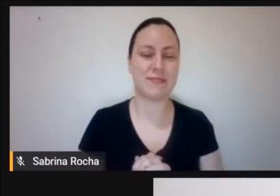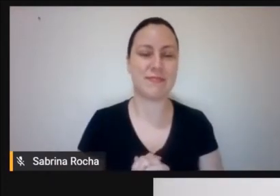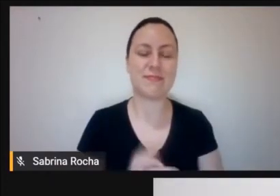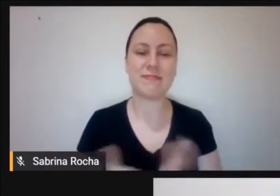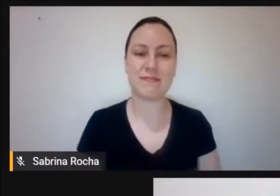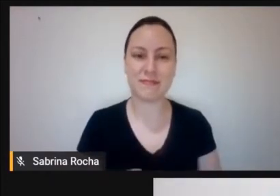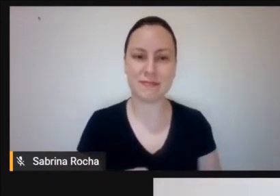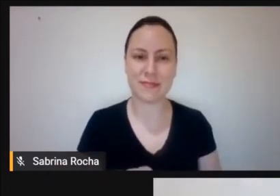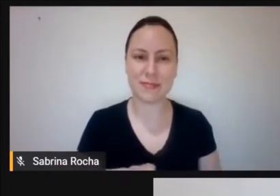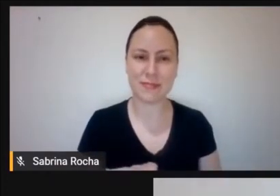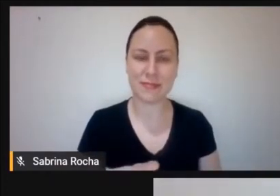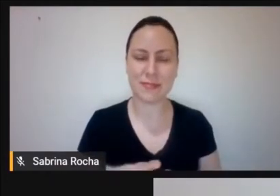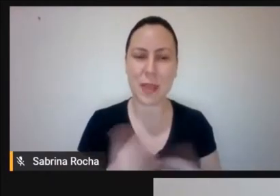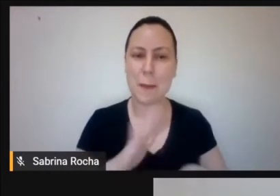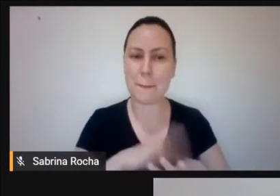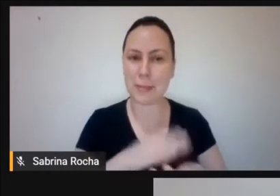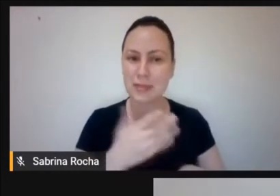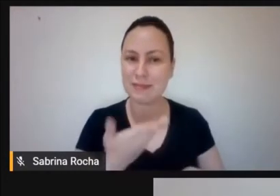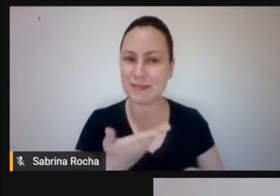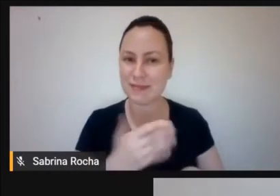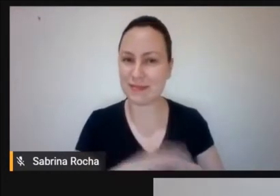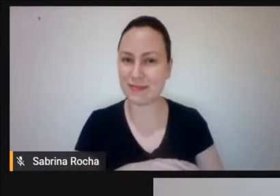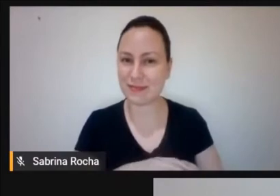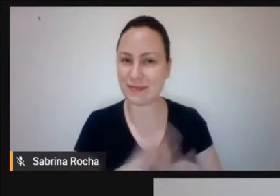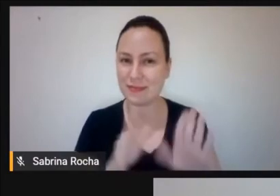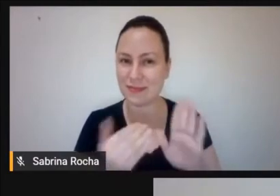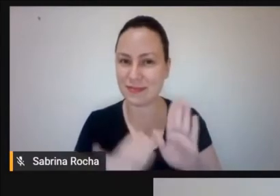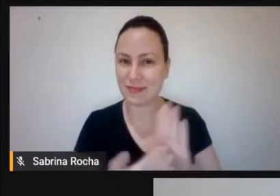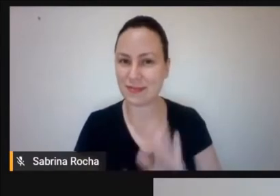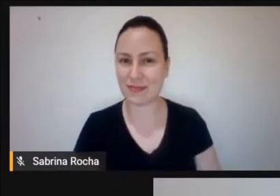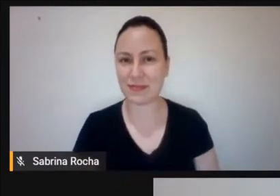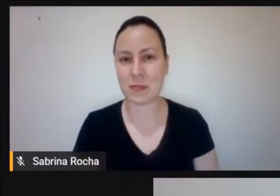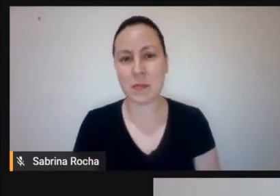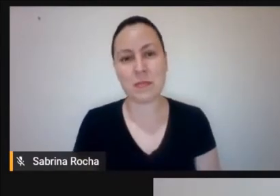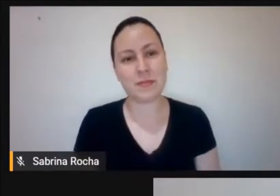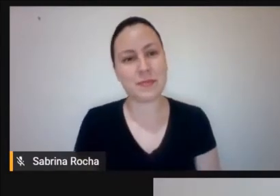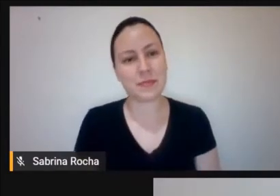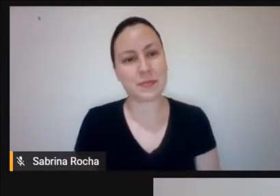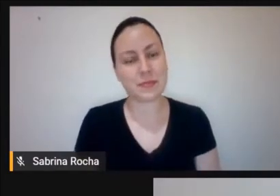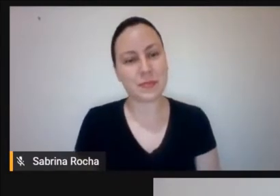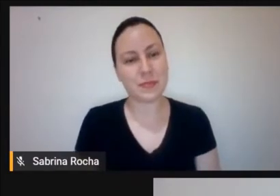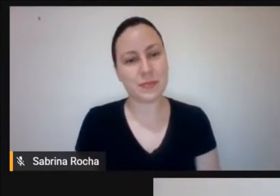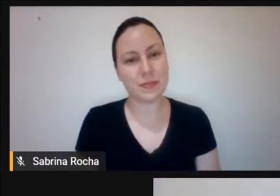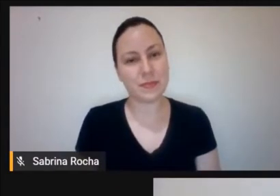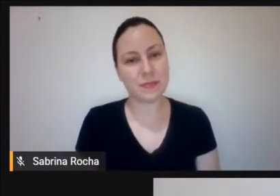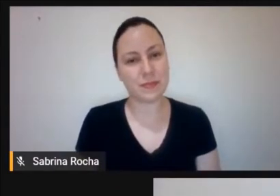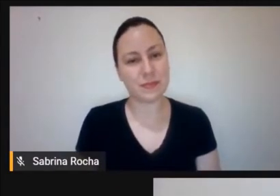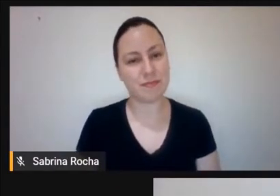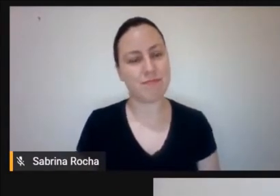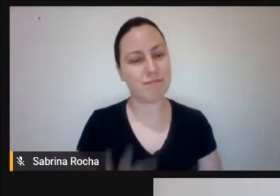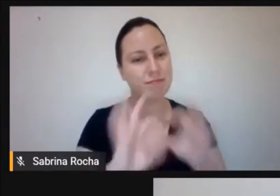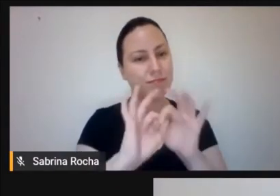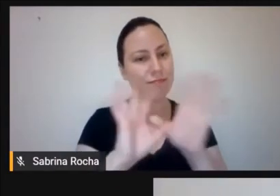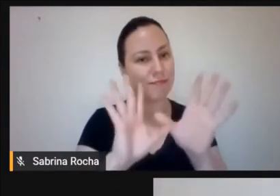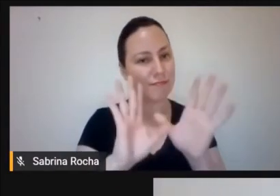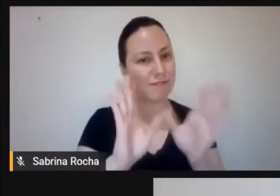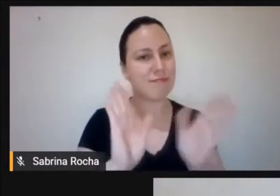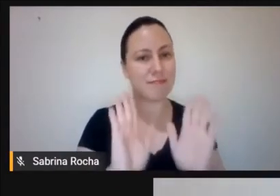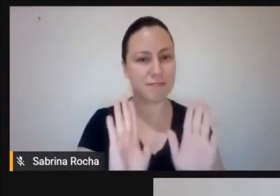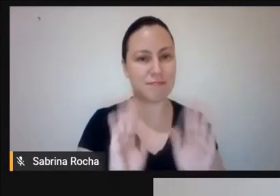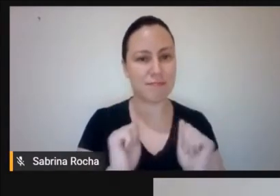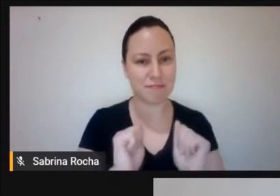coisa, Krenak, antes de eu fazer todos os agradecimentos? Queria te deixar à vontade para uma palavra a mais, se